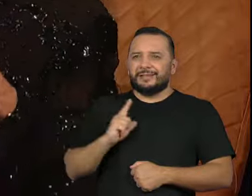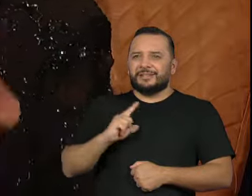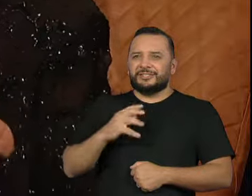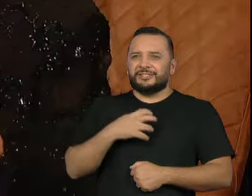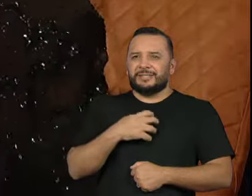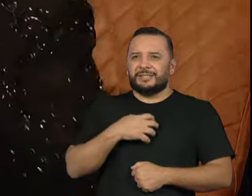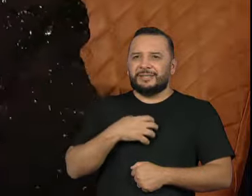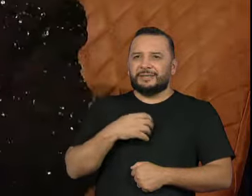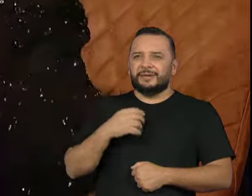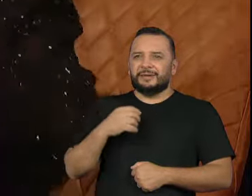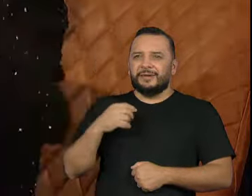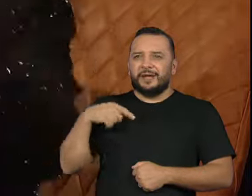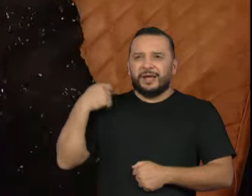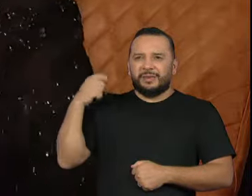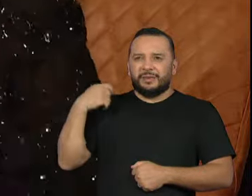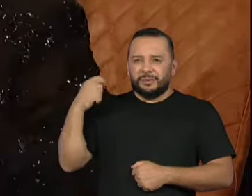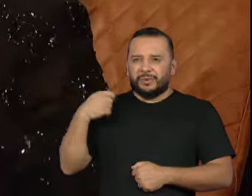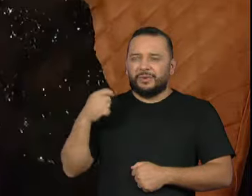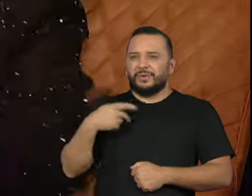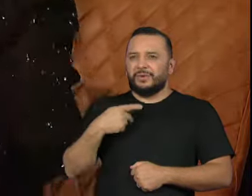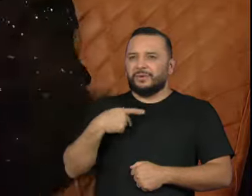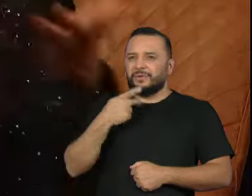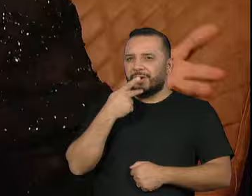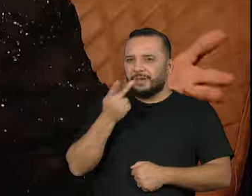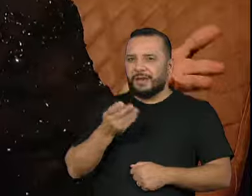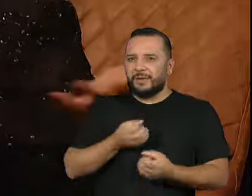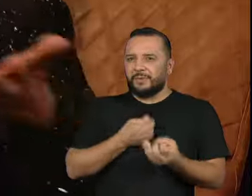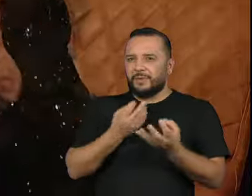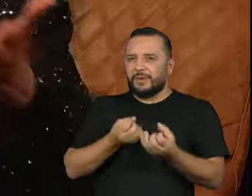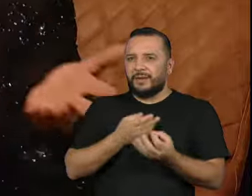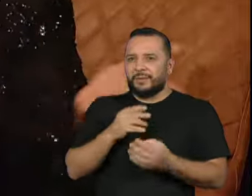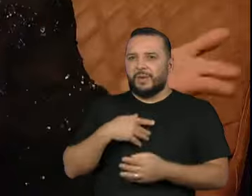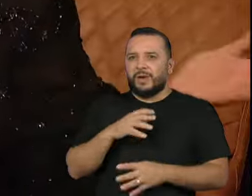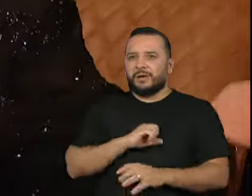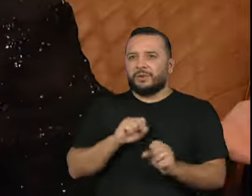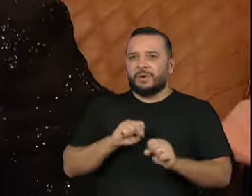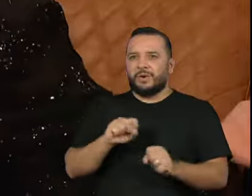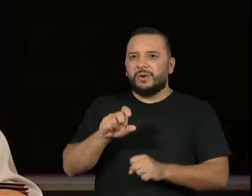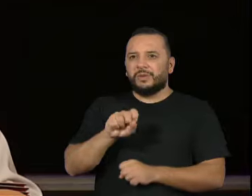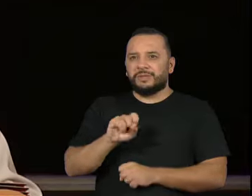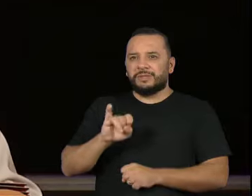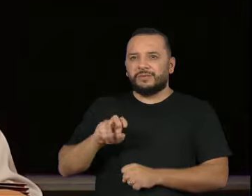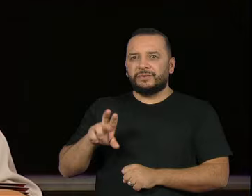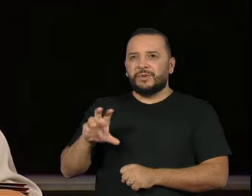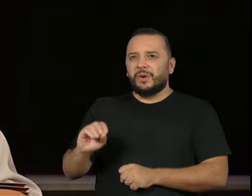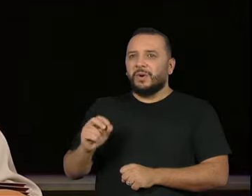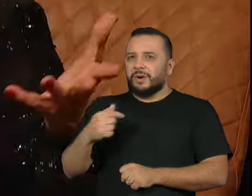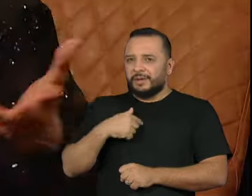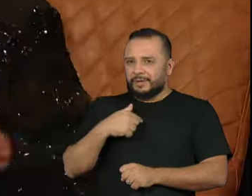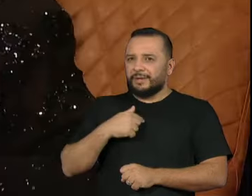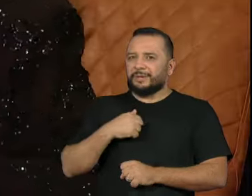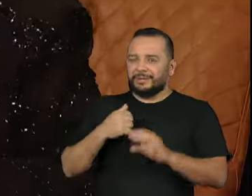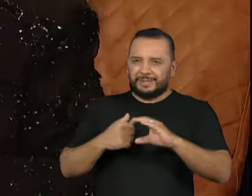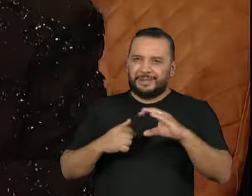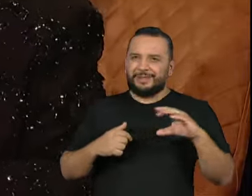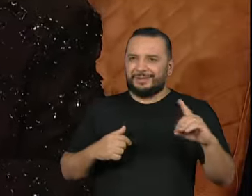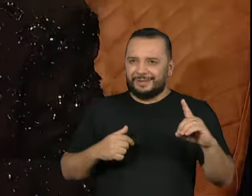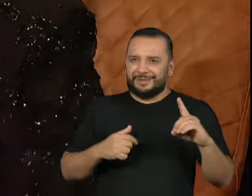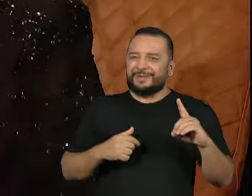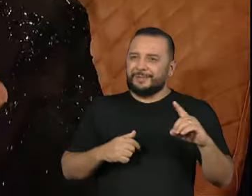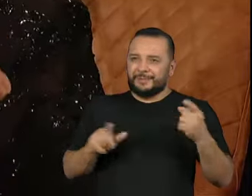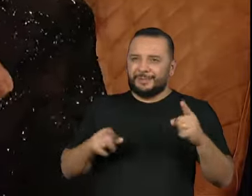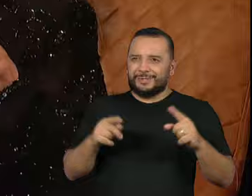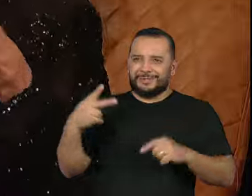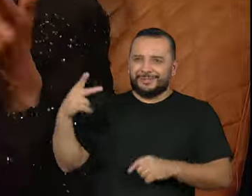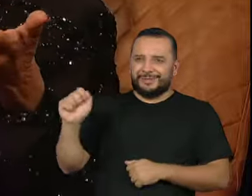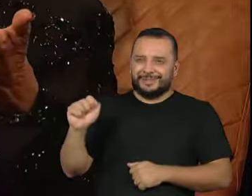de falar poemas e tal, que eu adoro o Silvio César. Fiz até um disco cantando só músicas dele, amo de paixão.